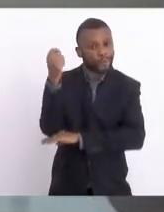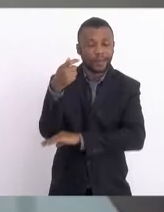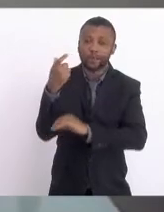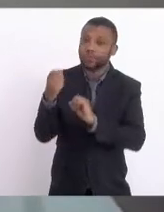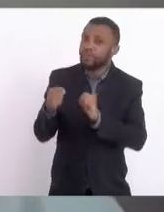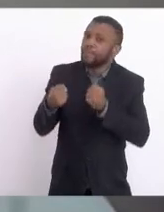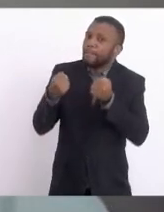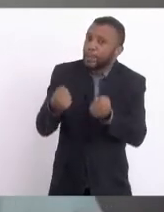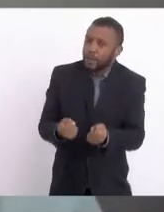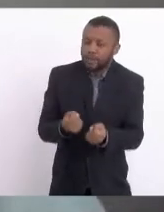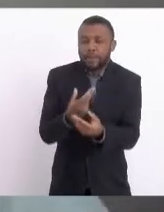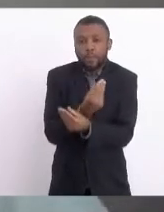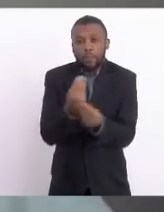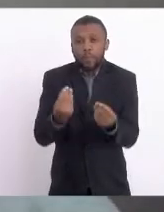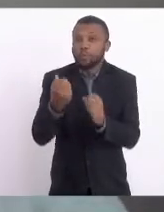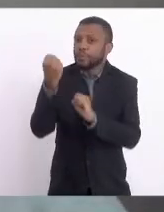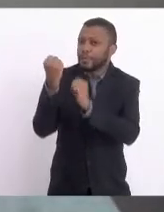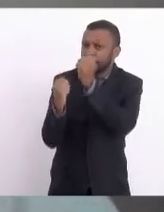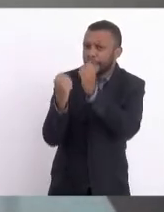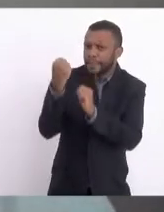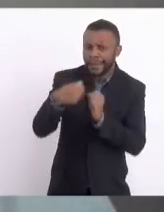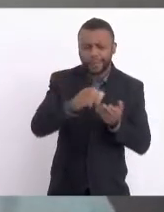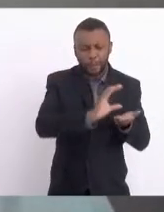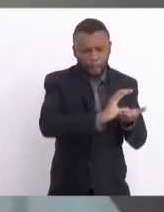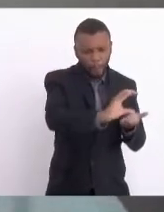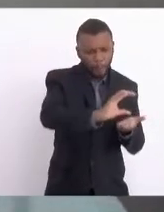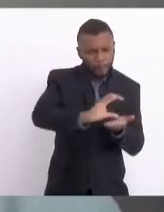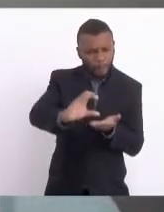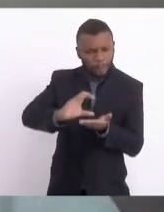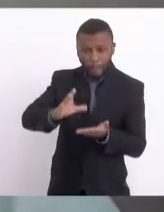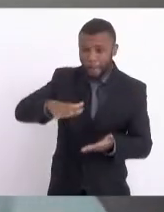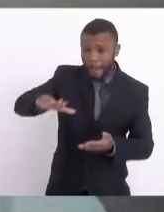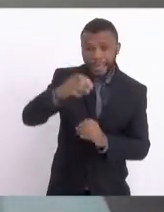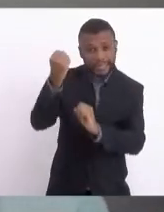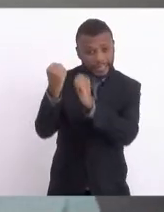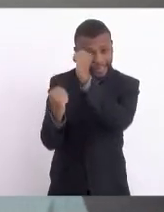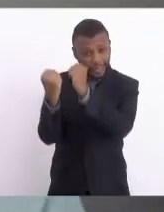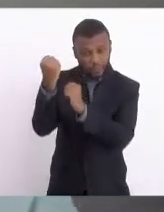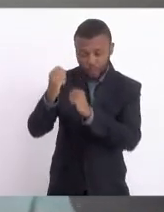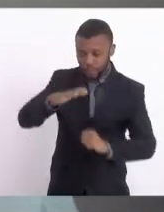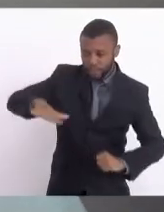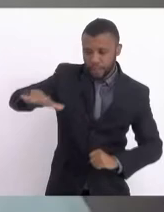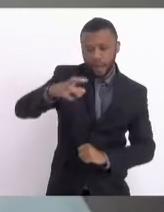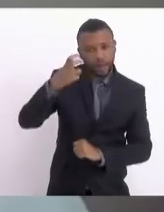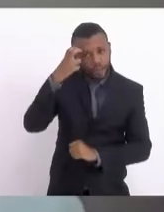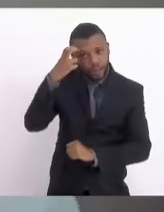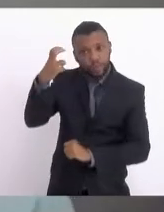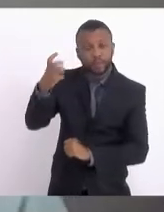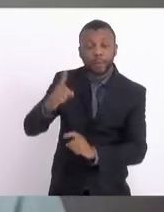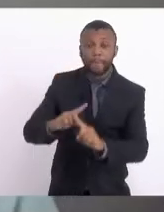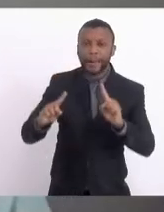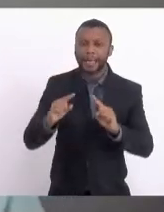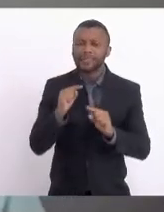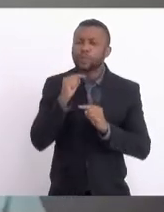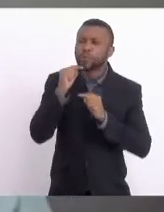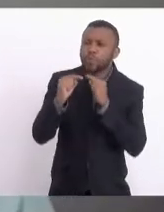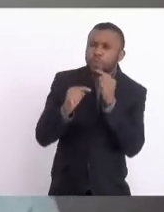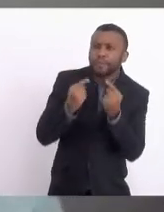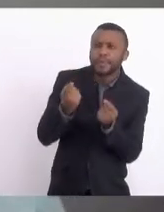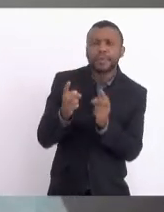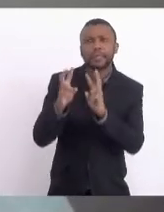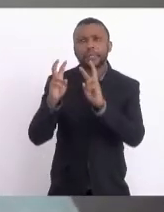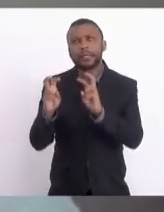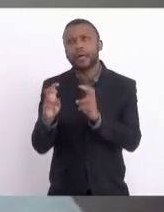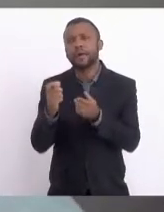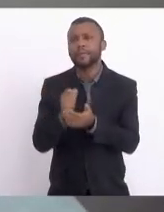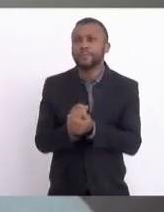junta muita gente, né, nesse sentido, é um evento cultural, parte da indústria cultural, mas tenho sérias dúvidas se ele é parte, né, se ele é